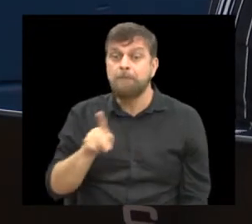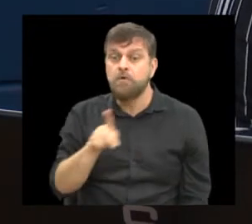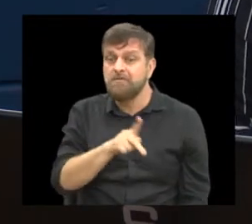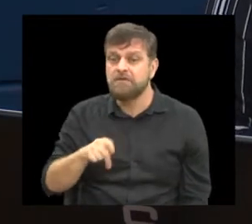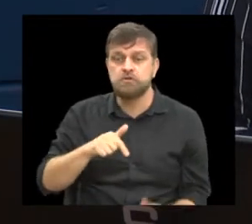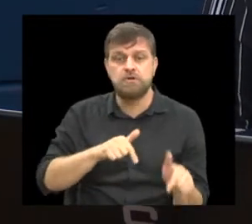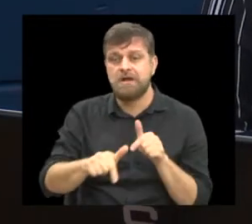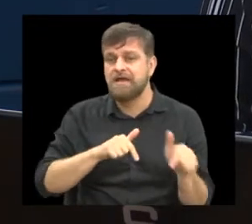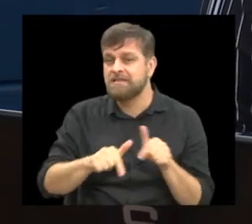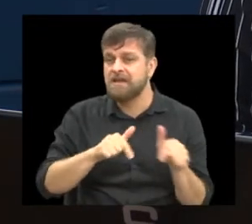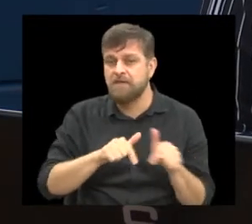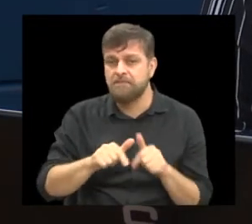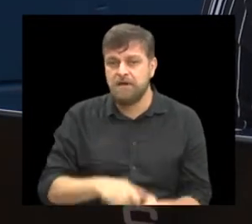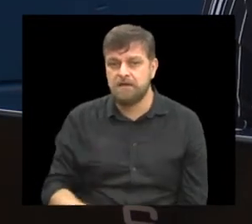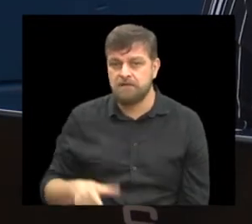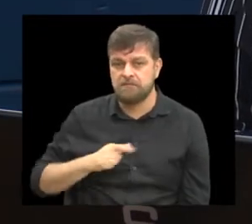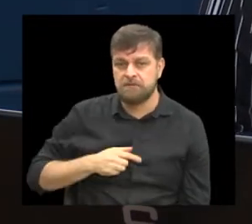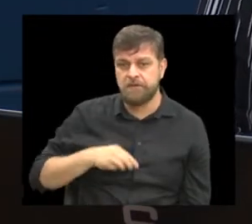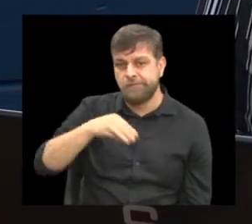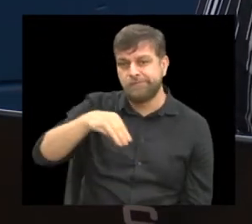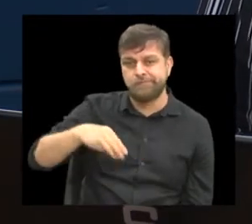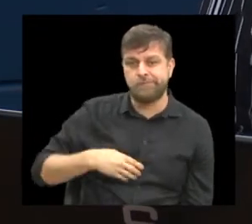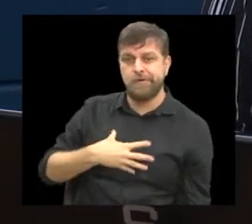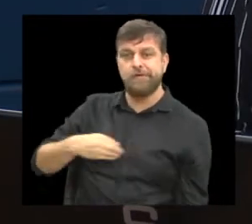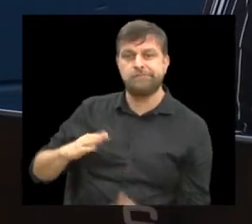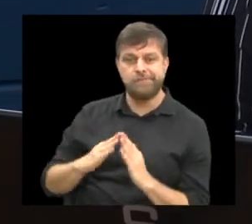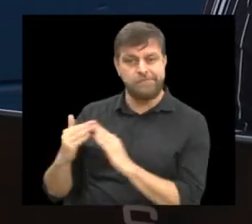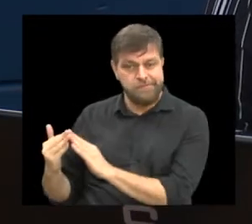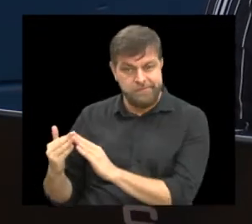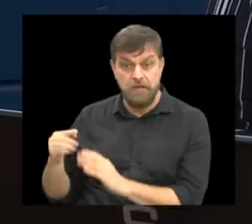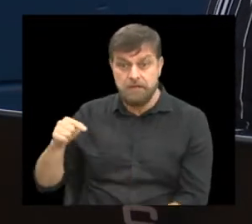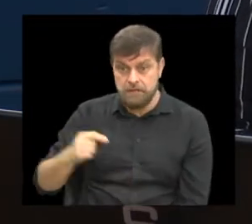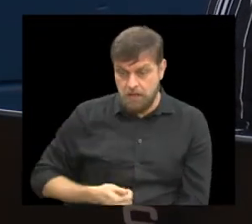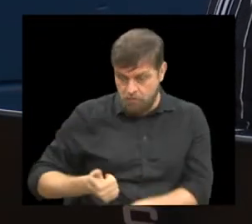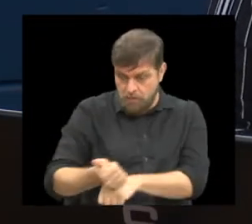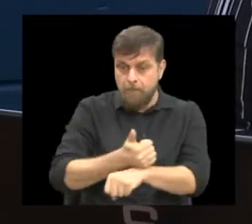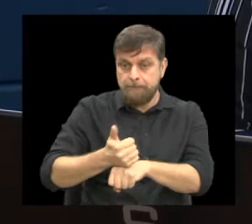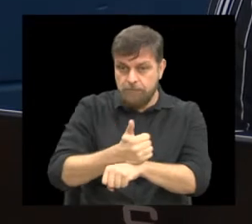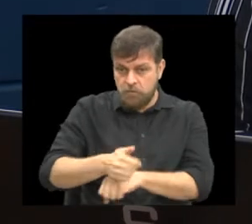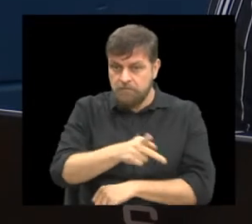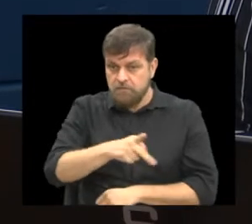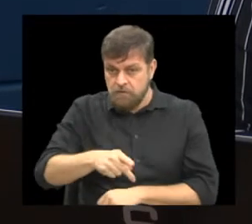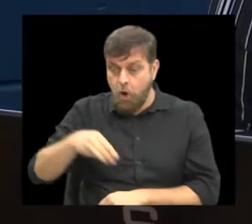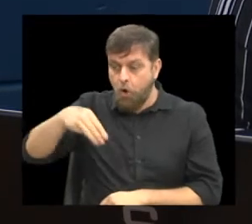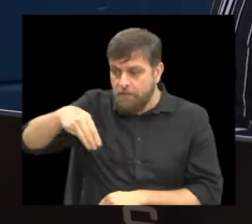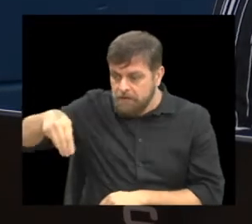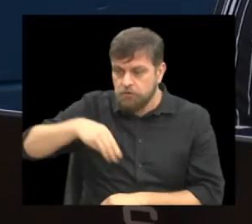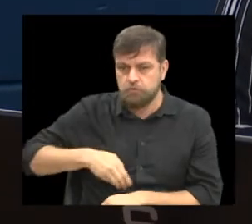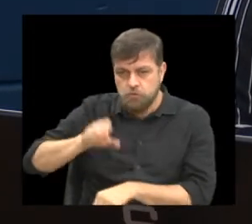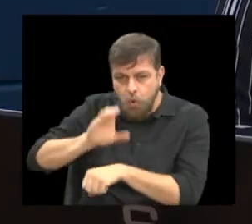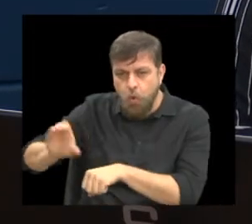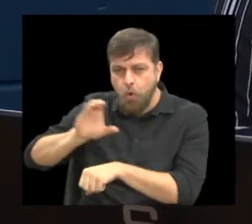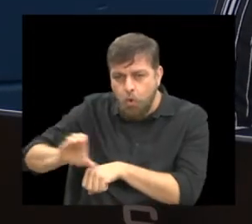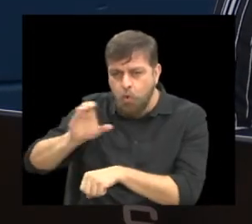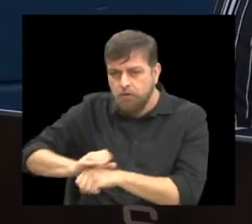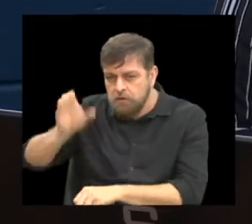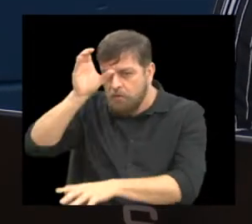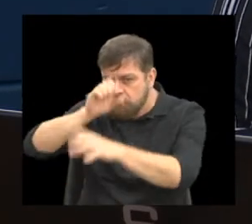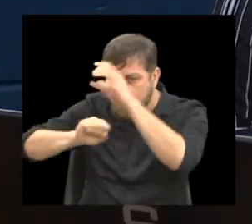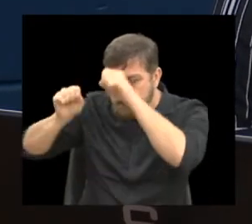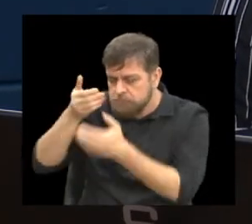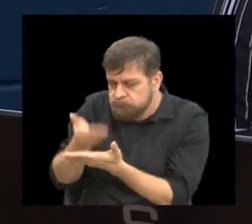não é o monitor filho da vizinha, né? Os monitores estão sendo capacitados, os que não estavam